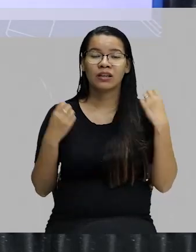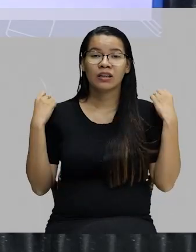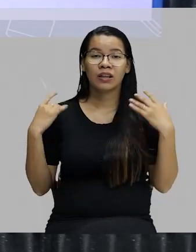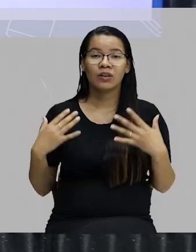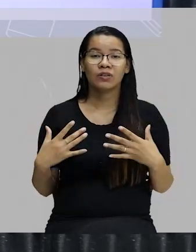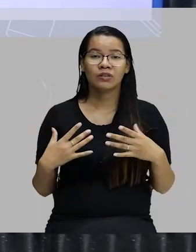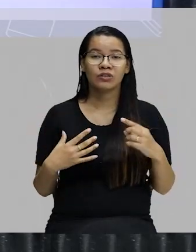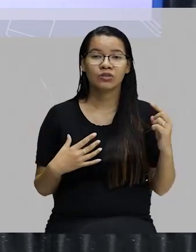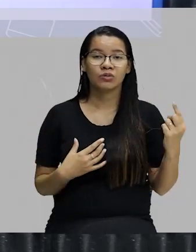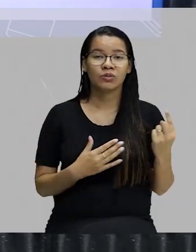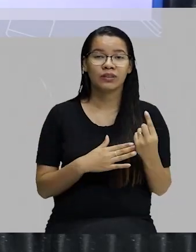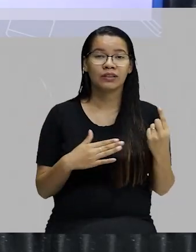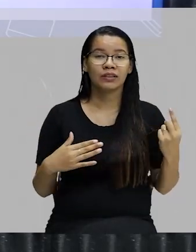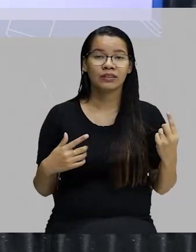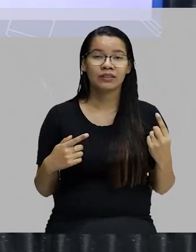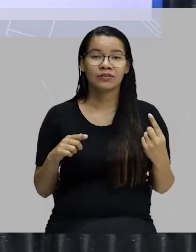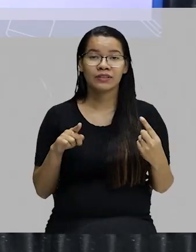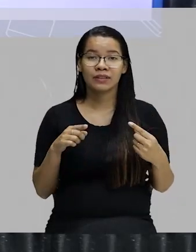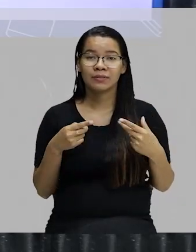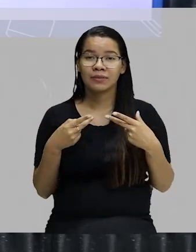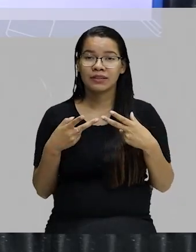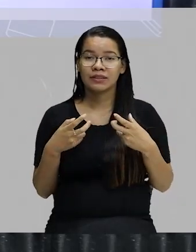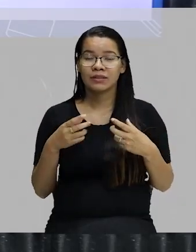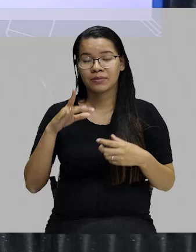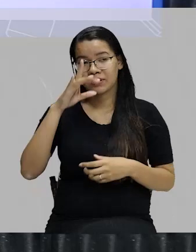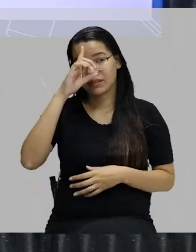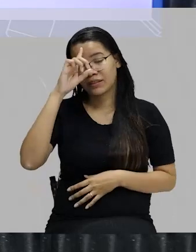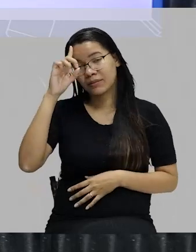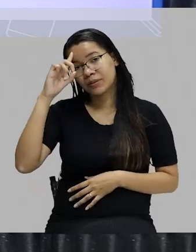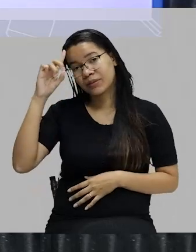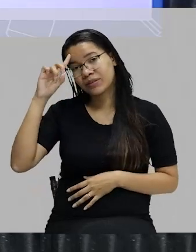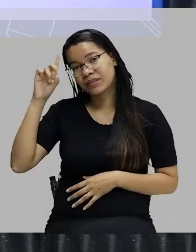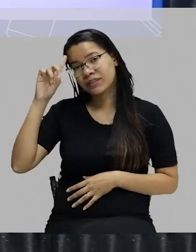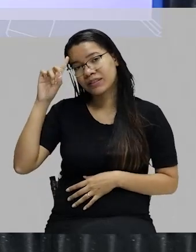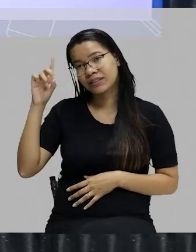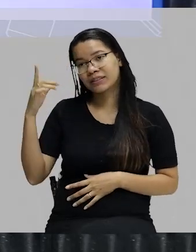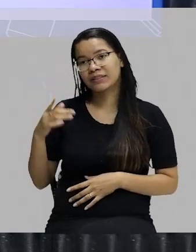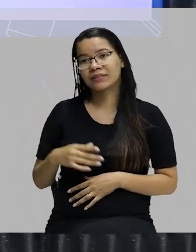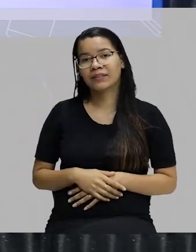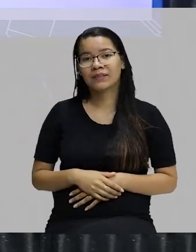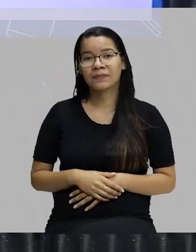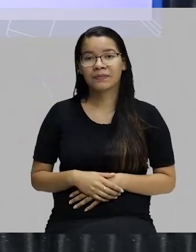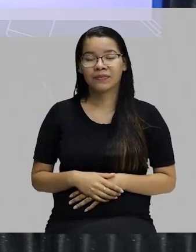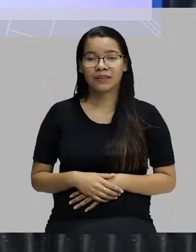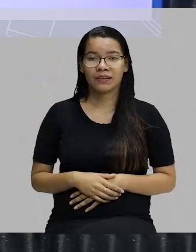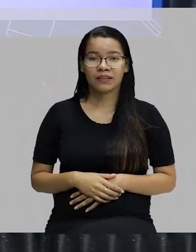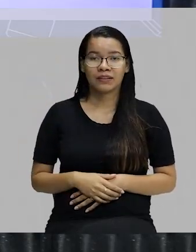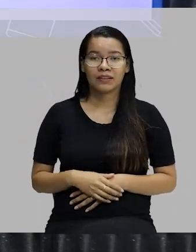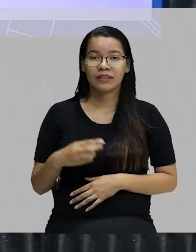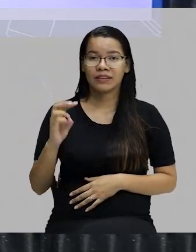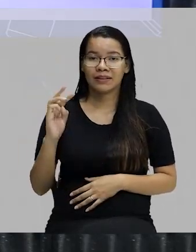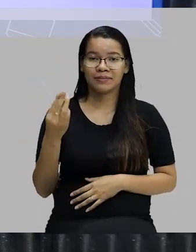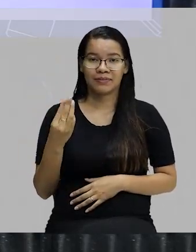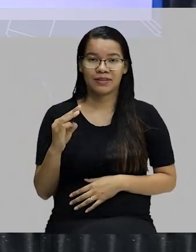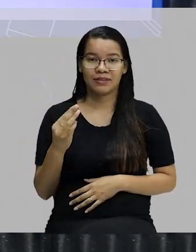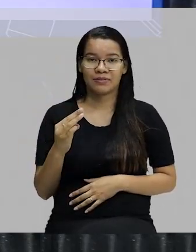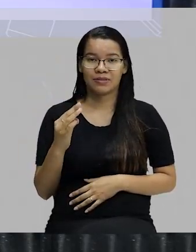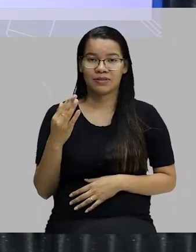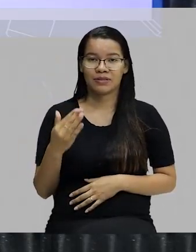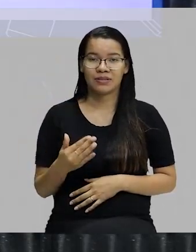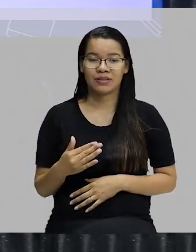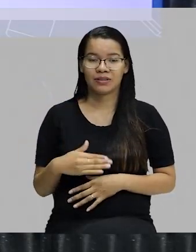1 e 7. E aí é para você perceber, né, no dia a dia e a presença da matemática